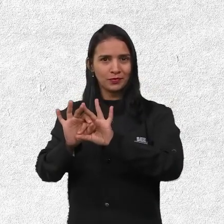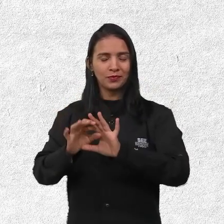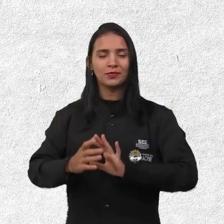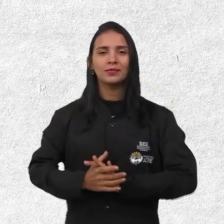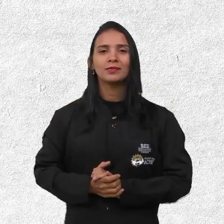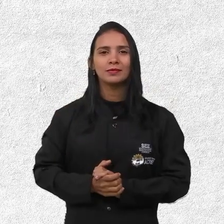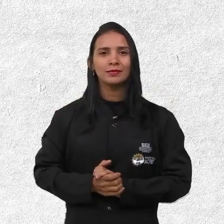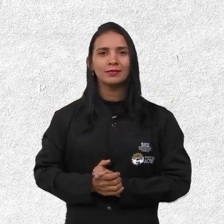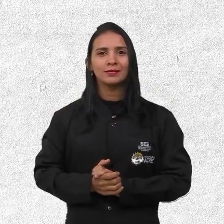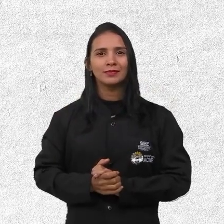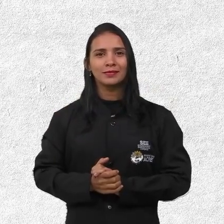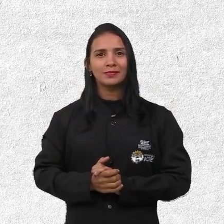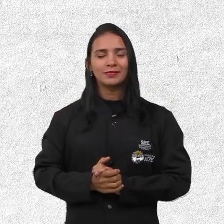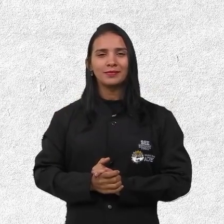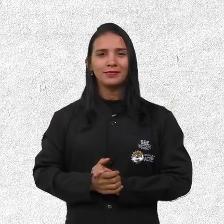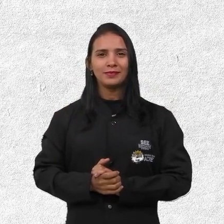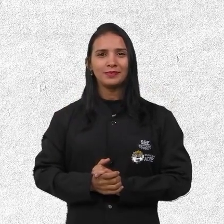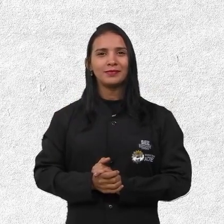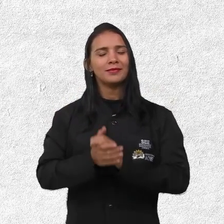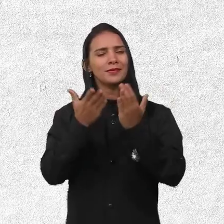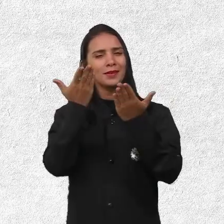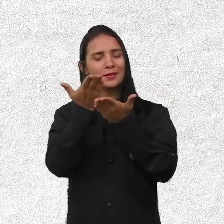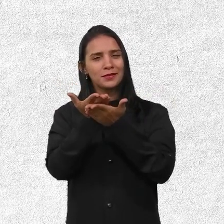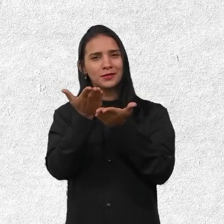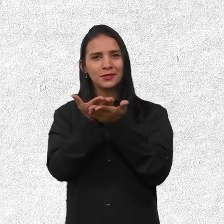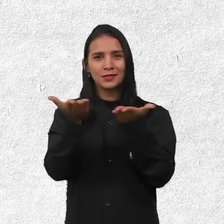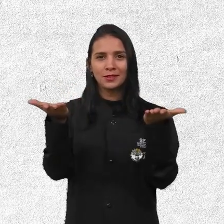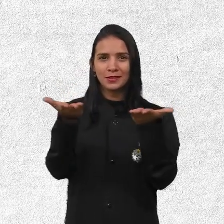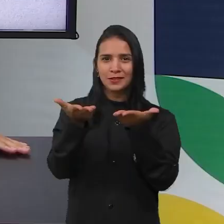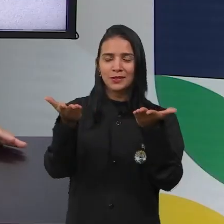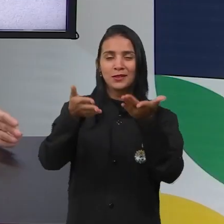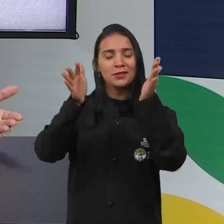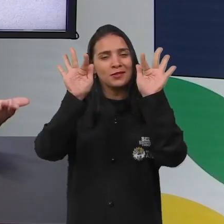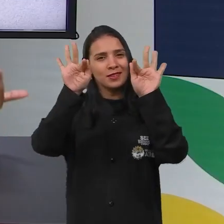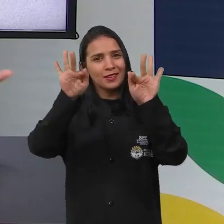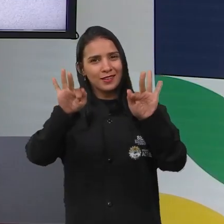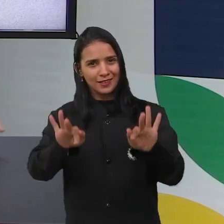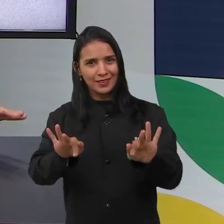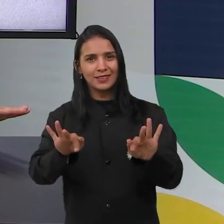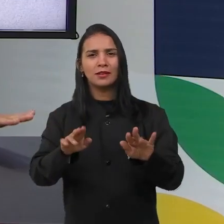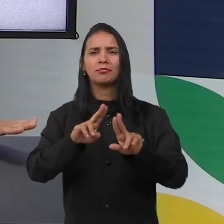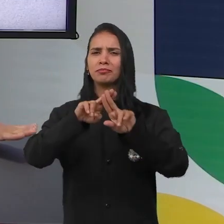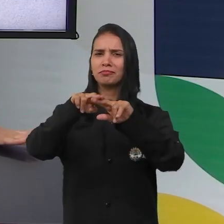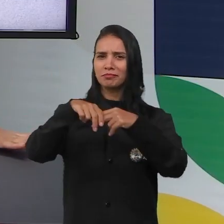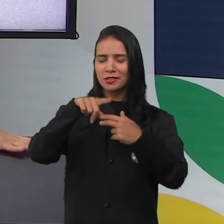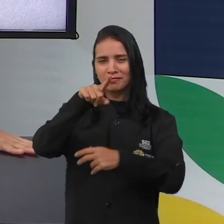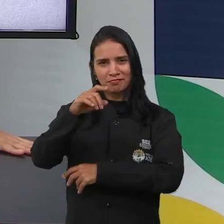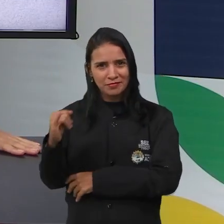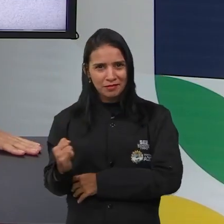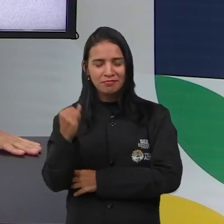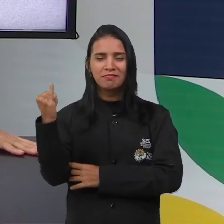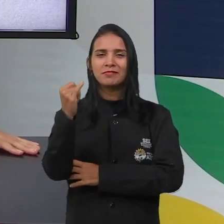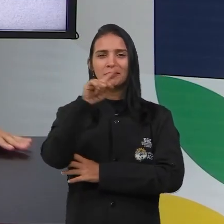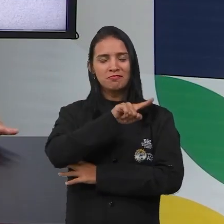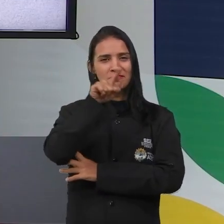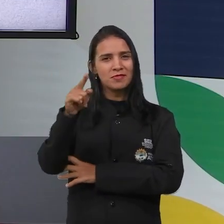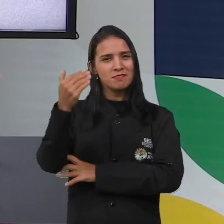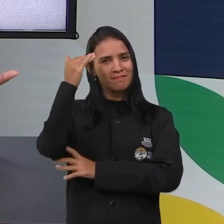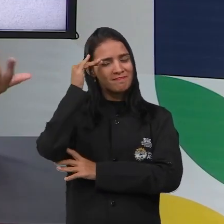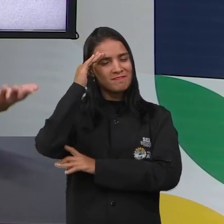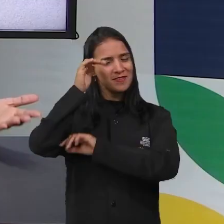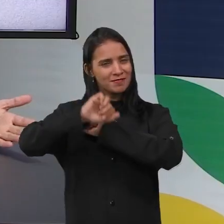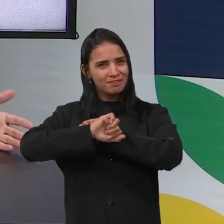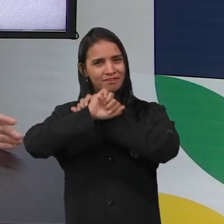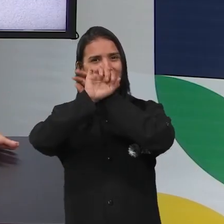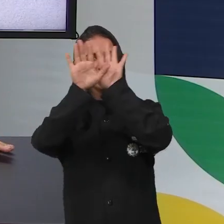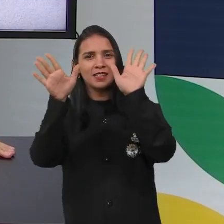Então, essa foi a nossa aula de hoje. Por isso que é importante compreender o que é